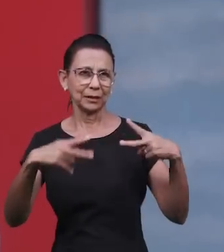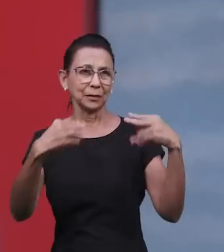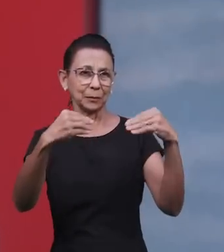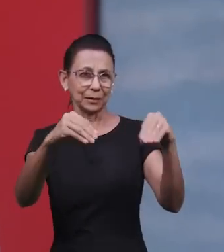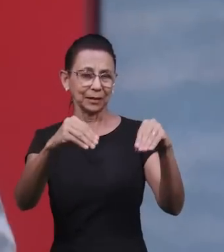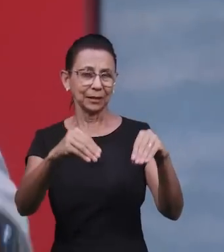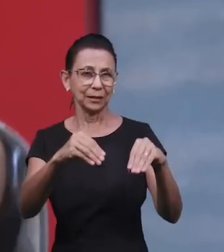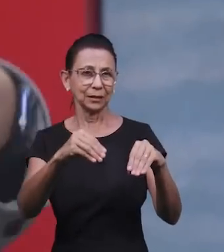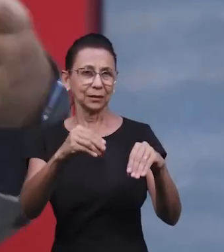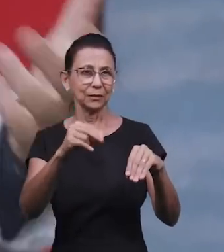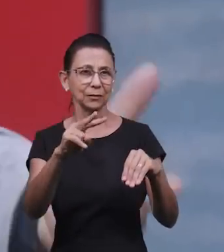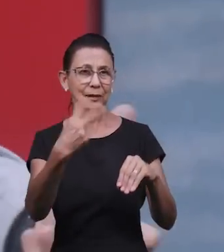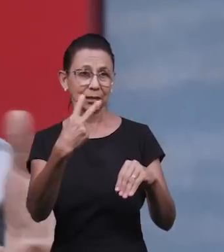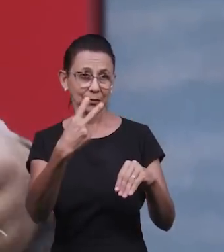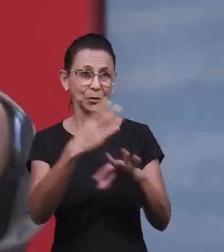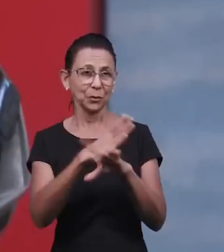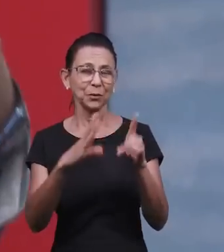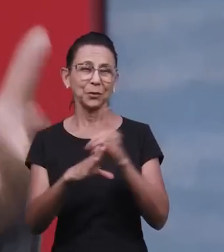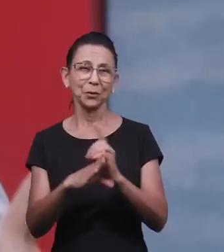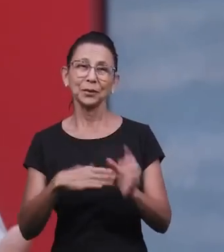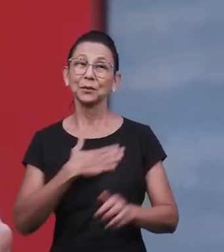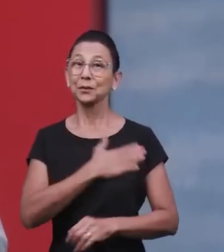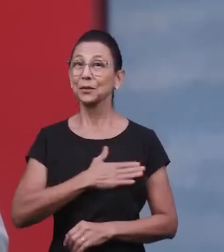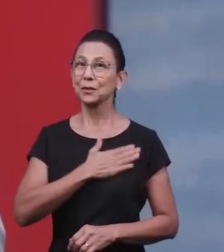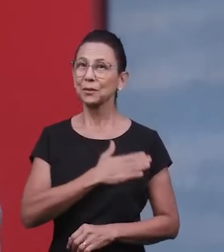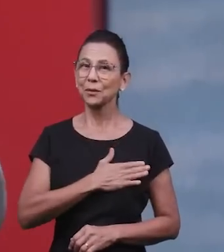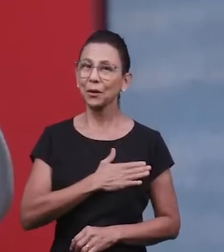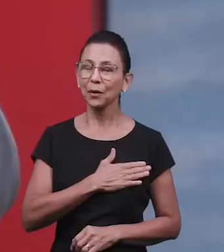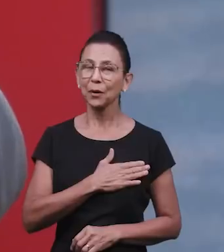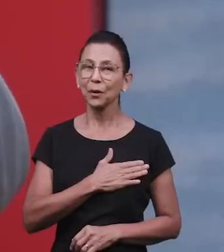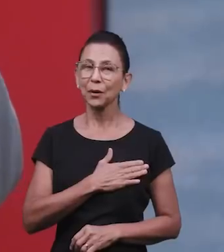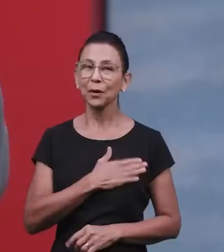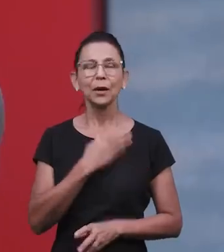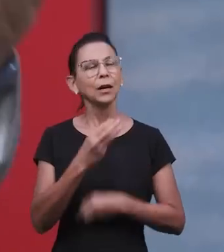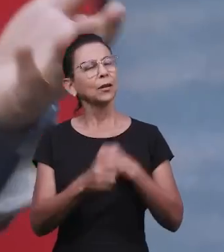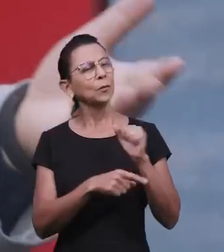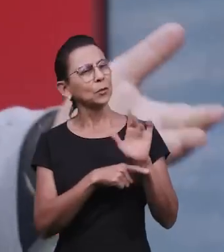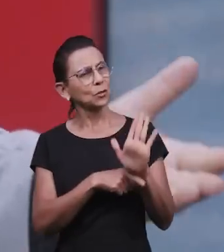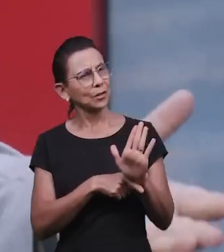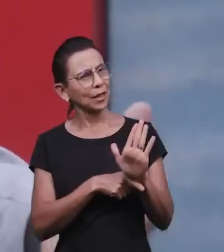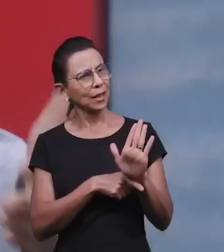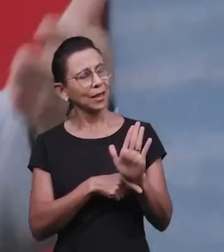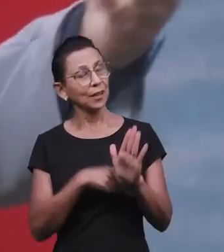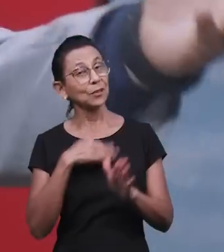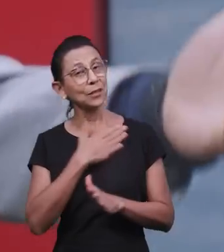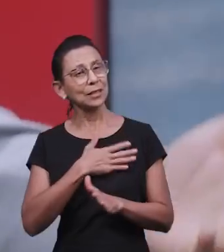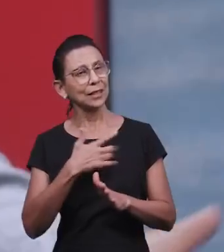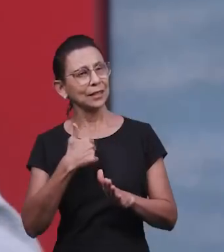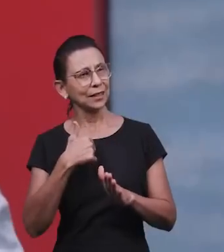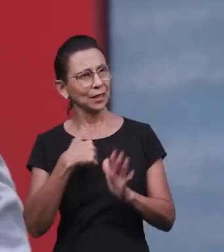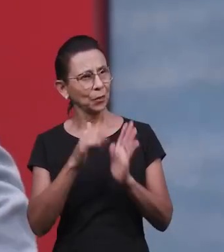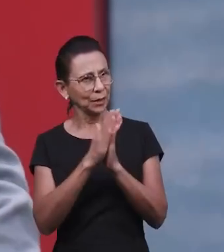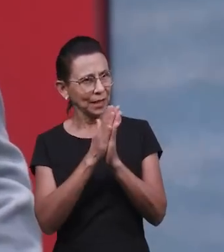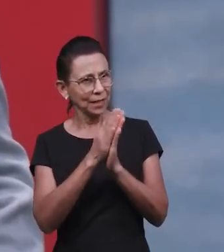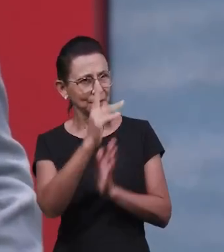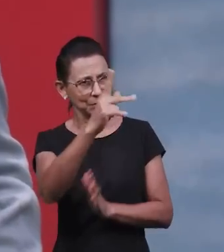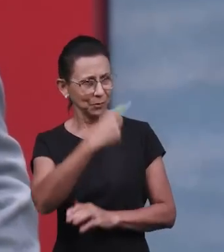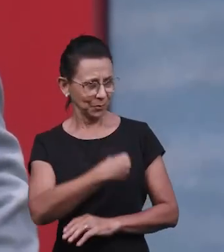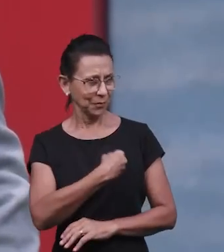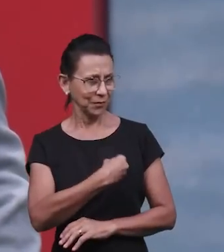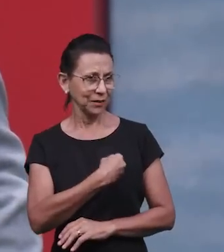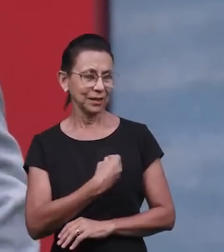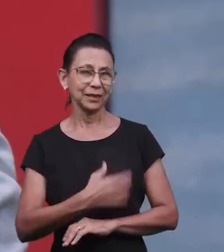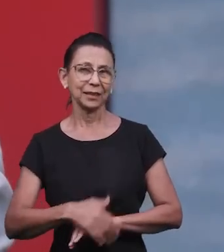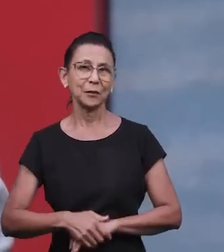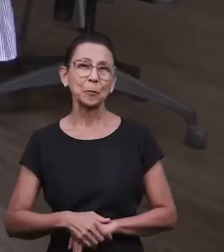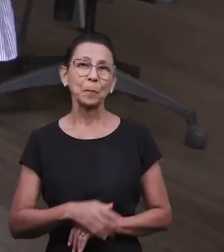te mandando? Você assistiu o culto? Você gostou? Como eu posso te ajudar? Você gostaria que eu orasse por você? As